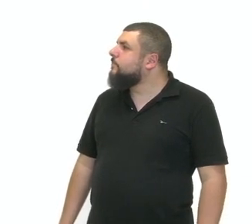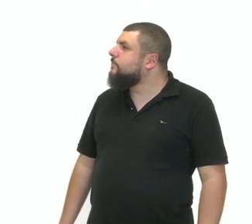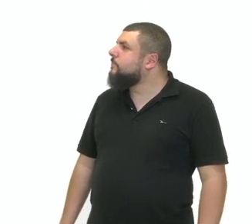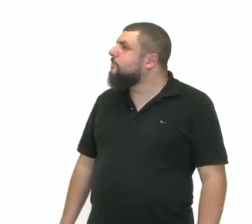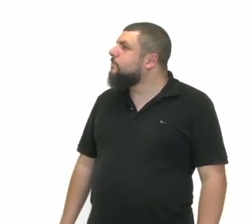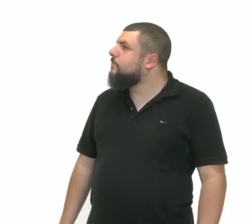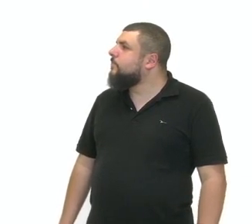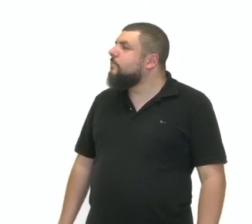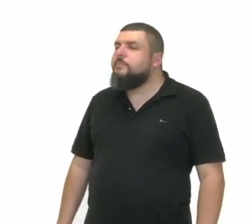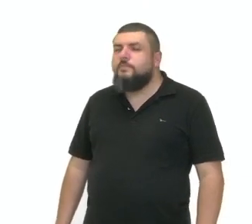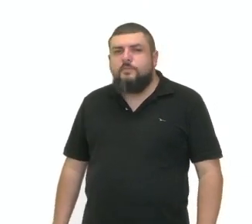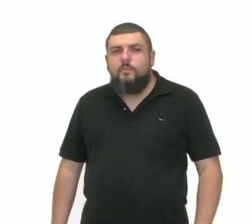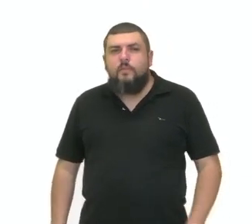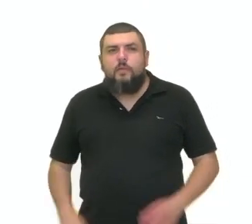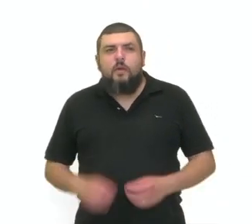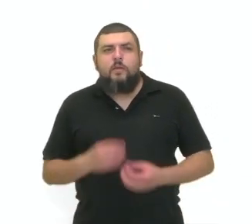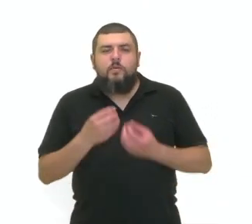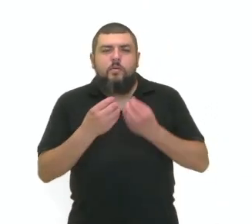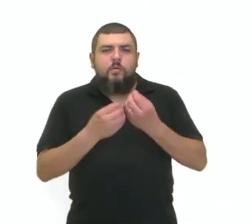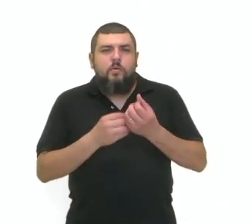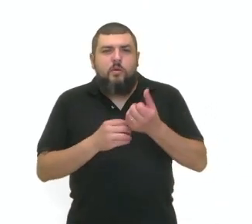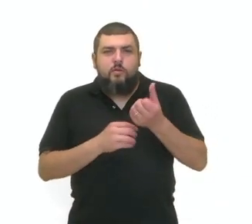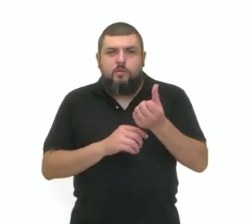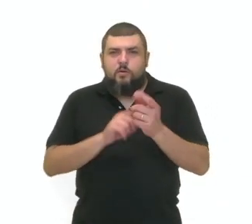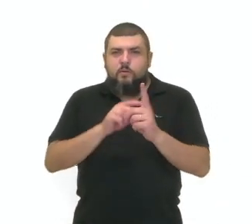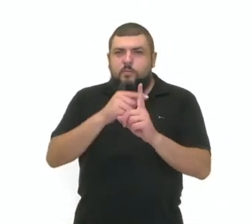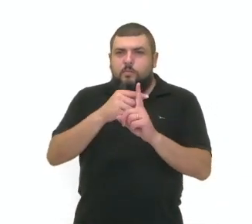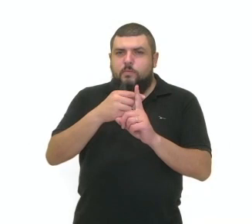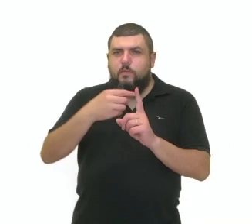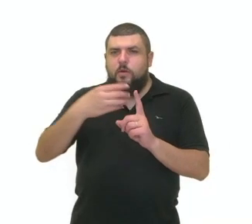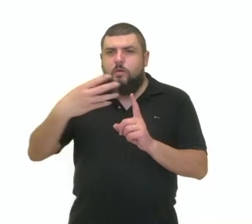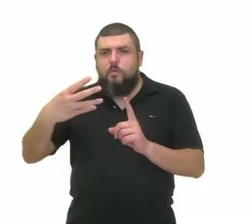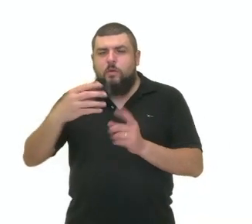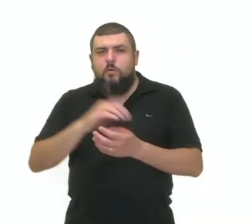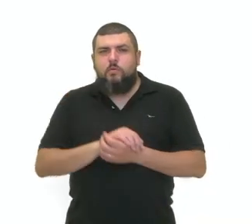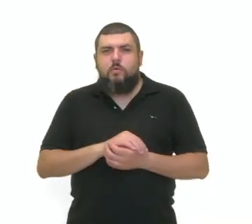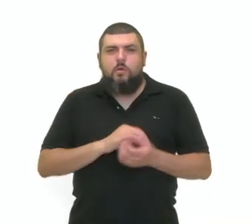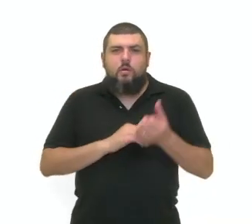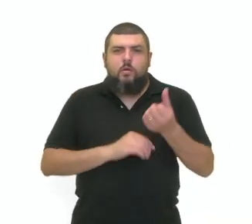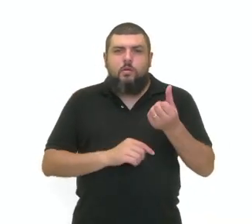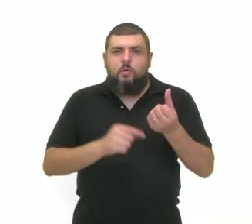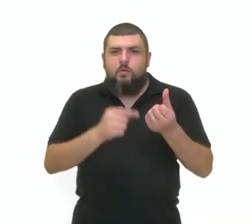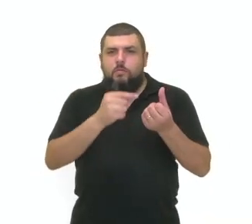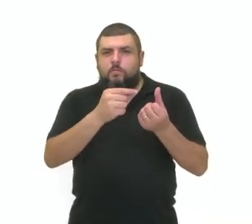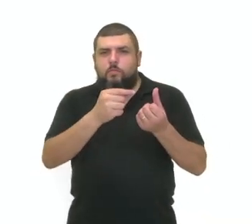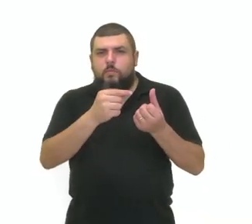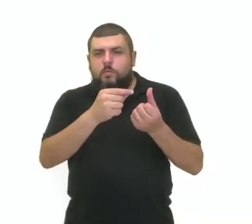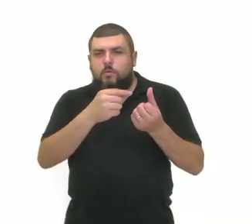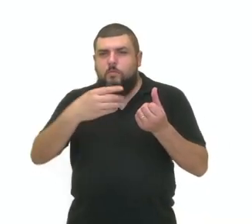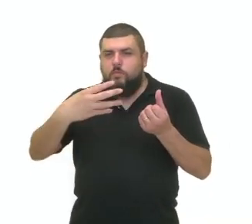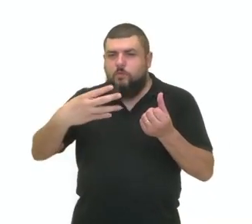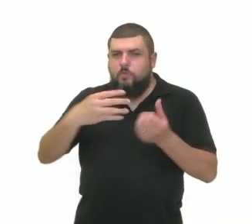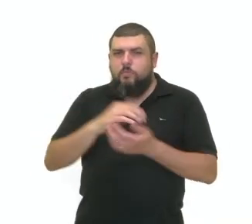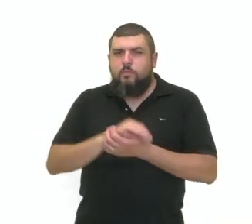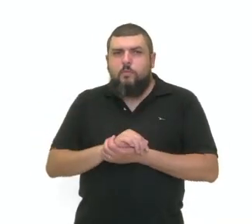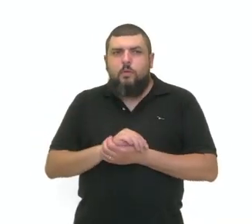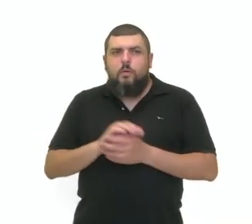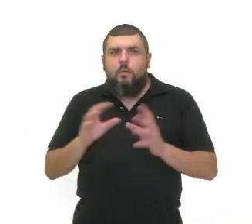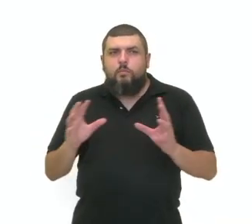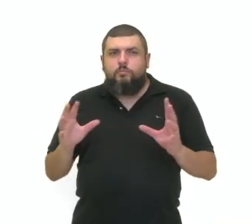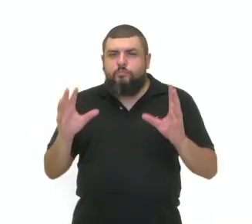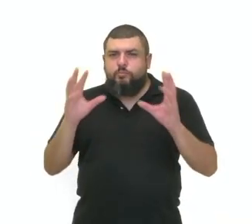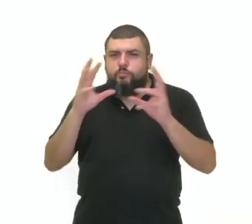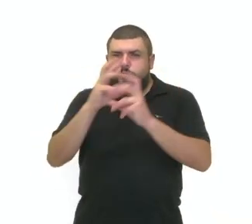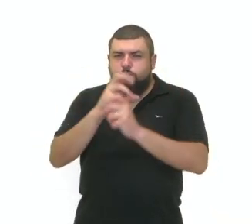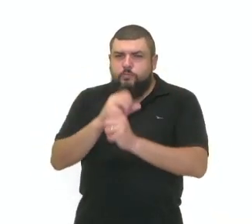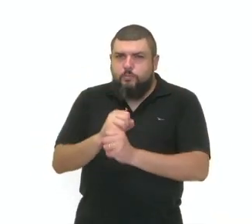Dividimos a parte real aqui, que deu 3, dividindo a parte complexa, que deu -2. Fazendo agora o